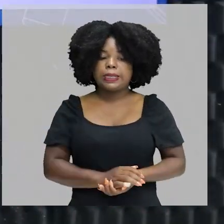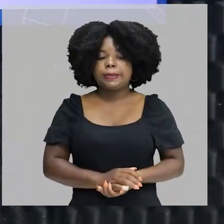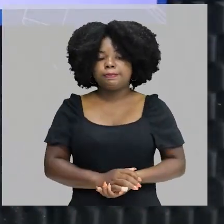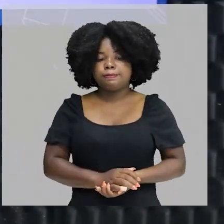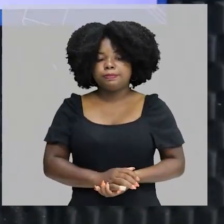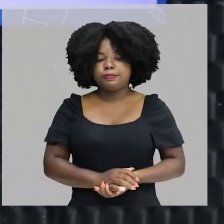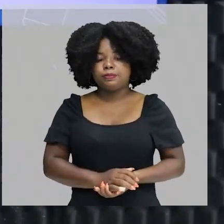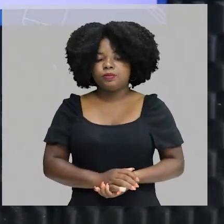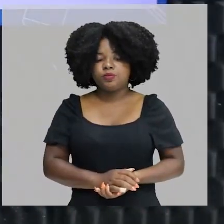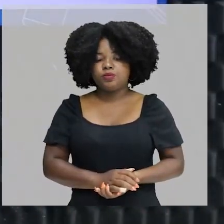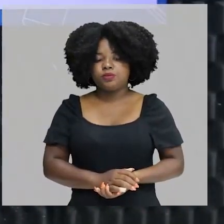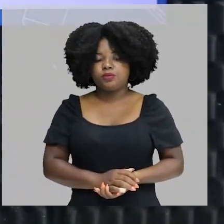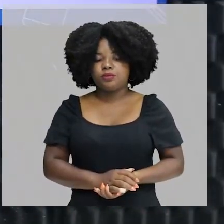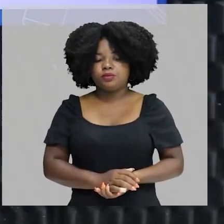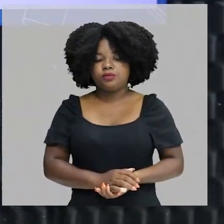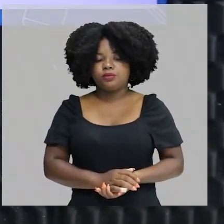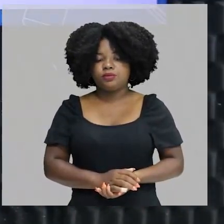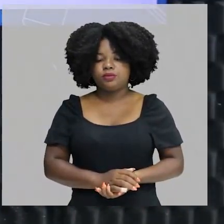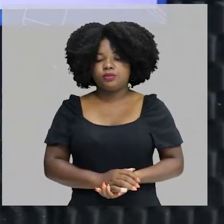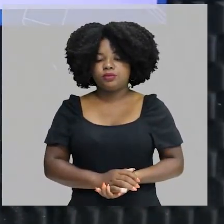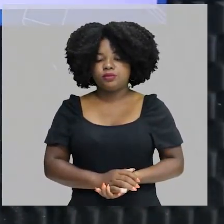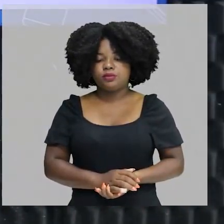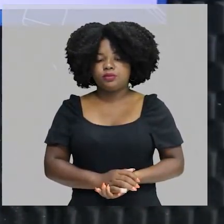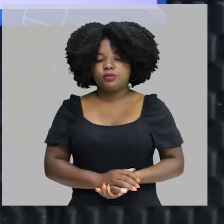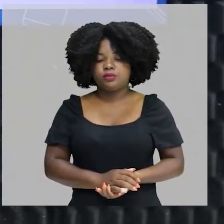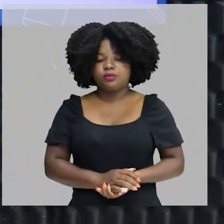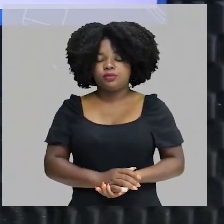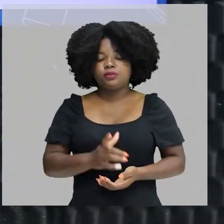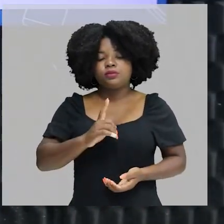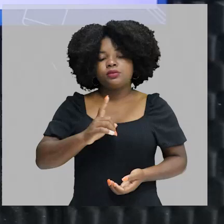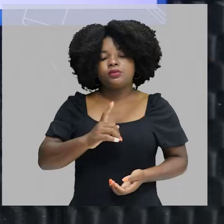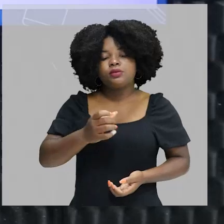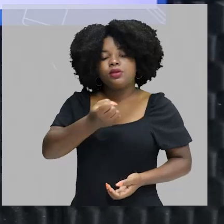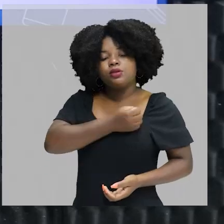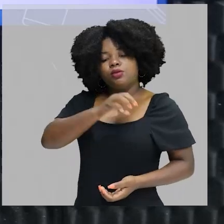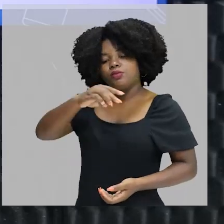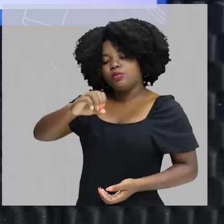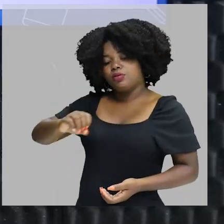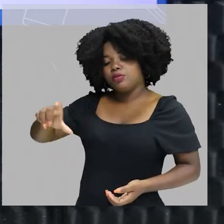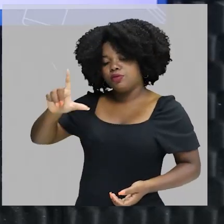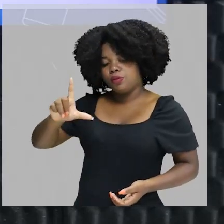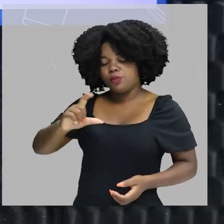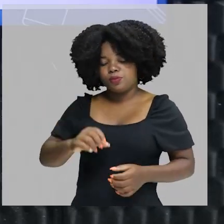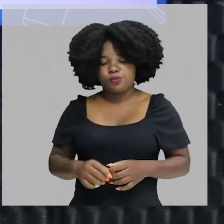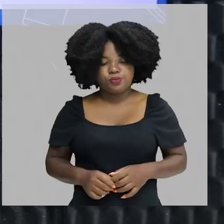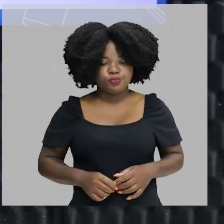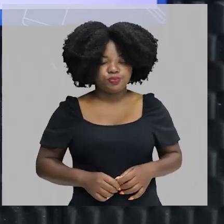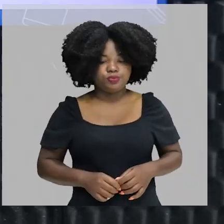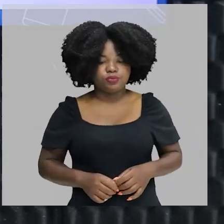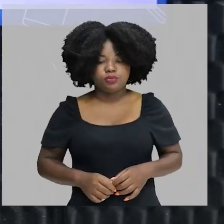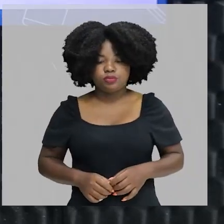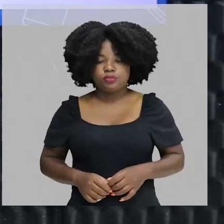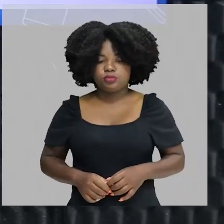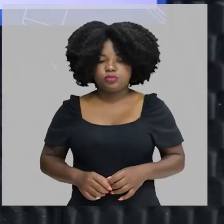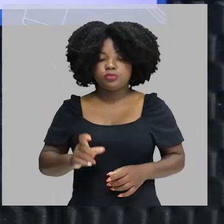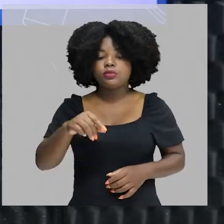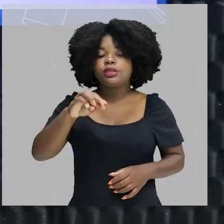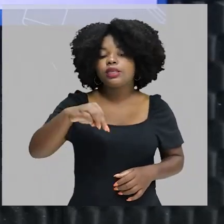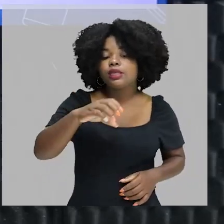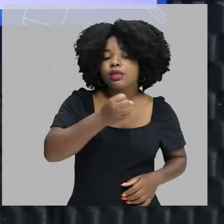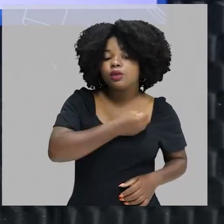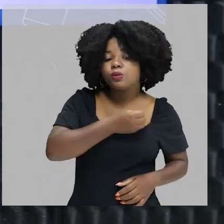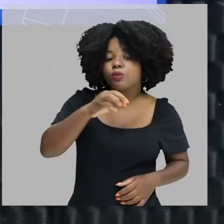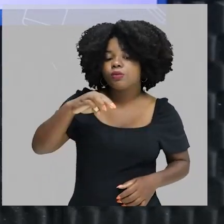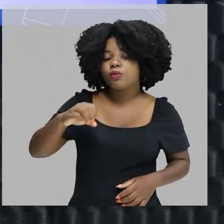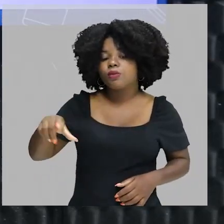bem. Primeiramente, olha só, eu vou trabalhar agora com número de mols. Show? Então, quem é o número de